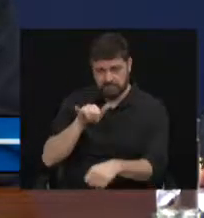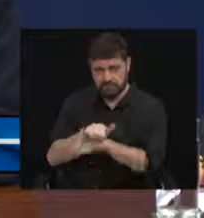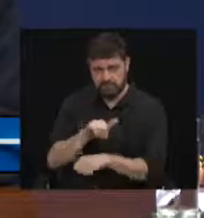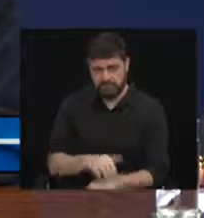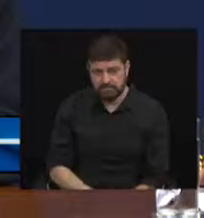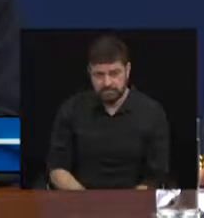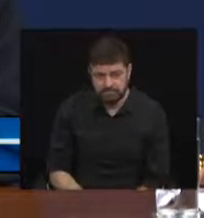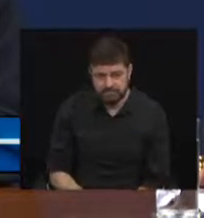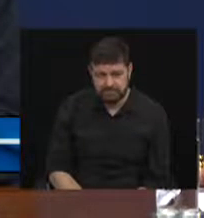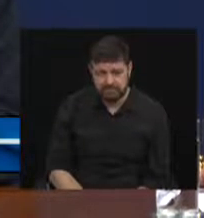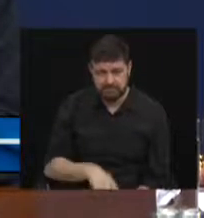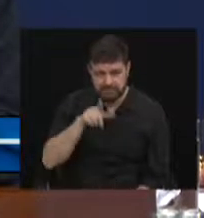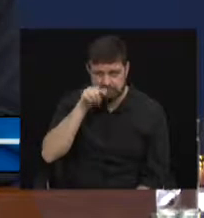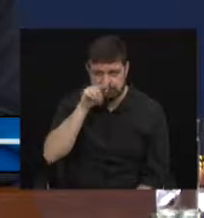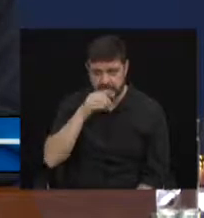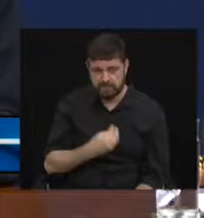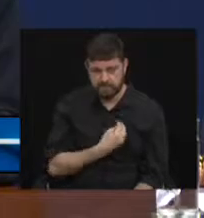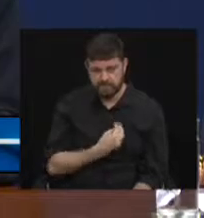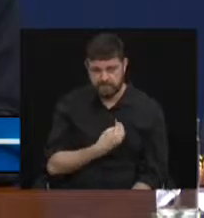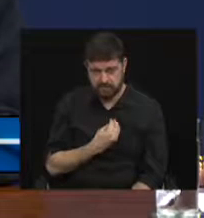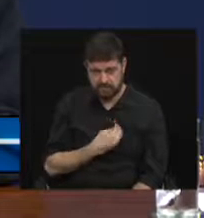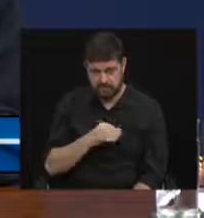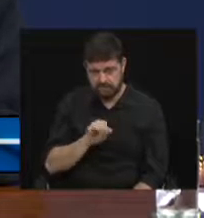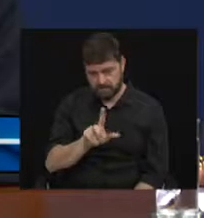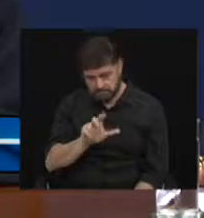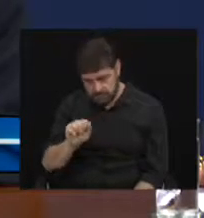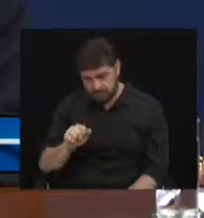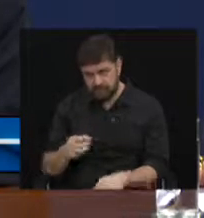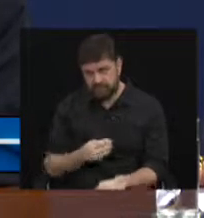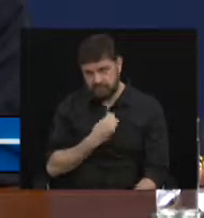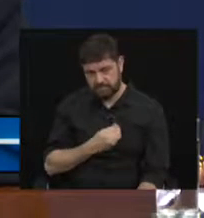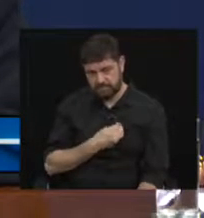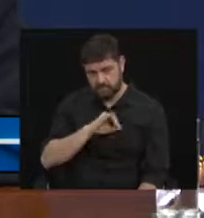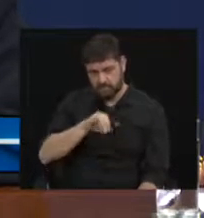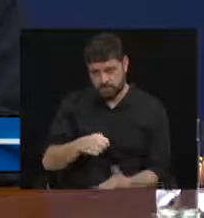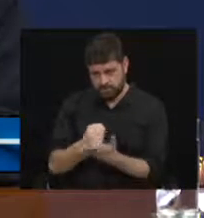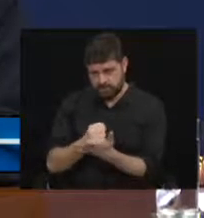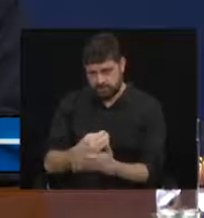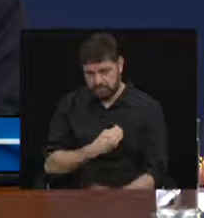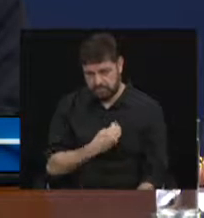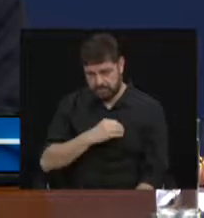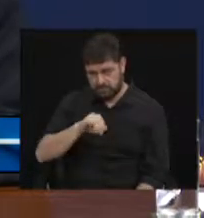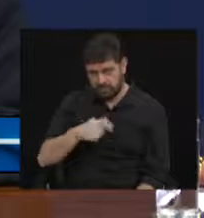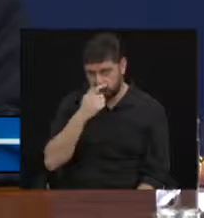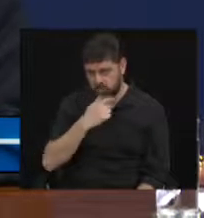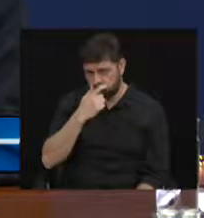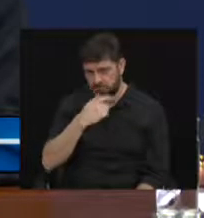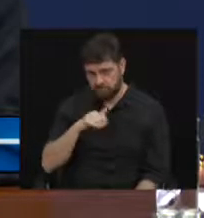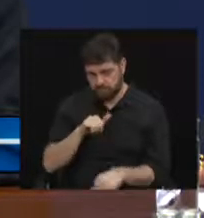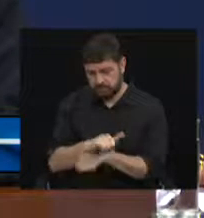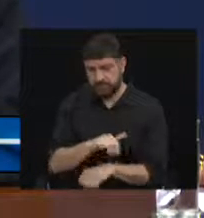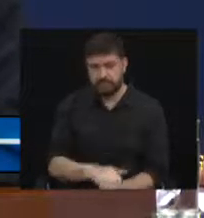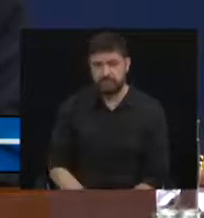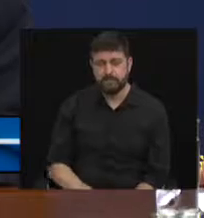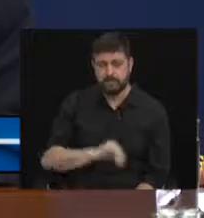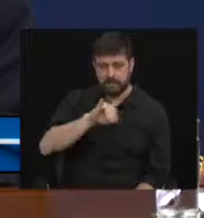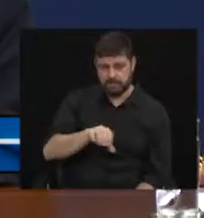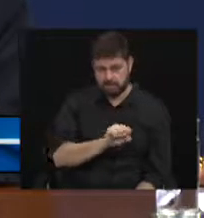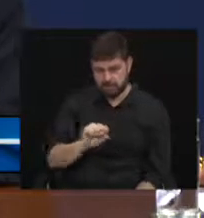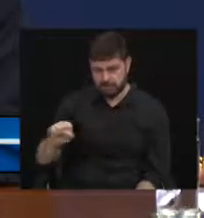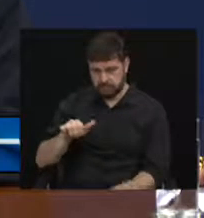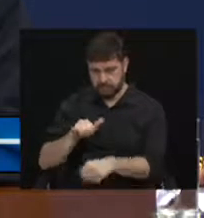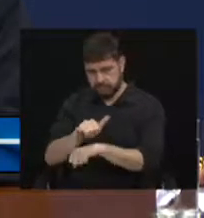Vereador André Von Zuben, ausente. Vereador Ângelo Barreto, presente. Vereador Antônio Flores, presente. Vereador Arthur Rocha, ausente. Vereador Aurélio, ausente. Vereador Campos